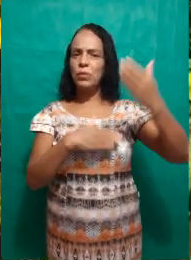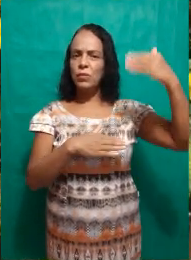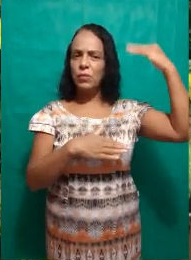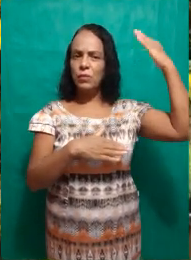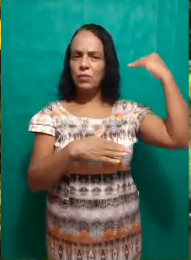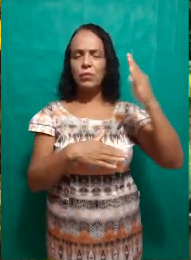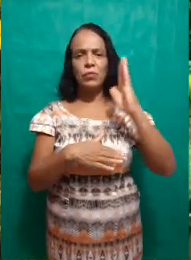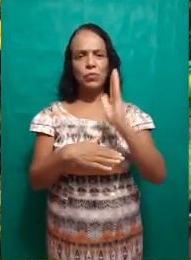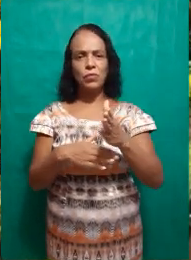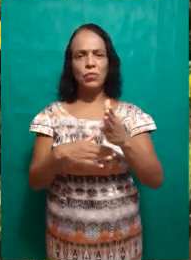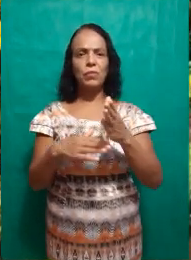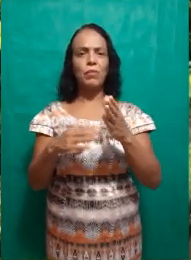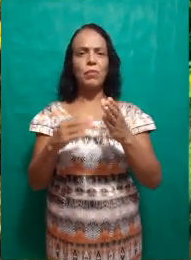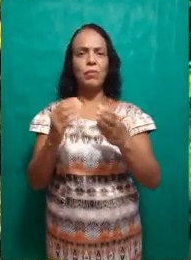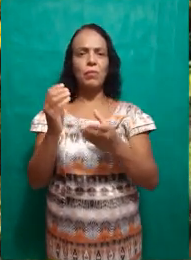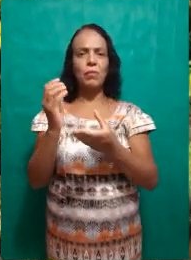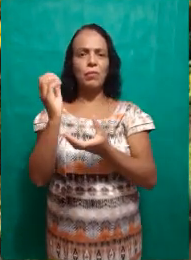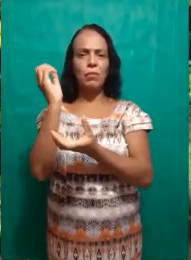foram se